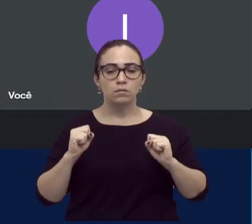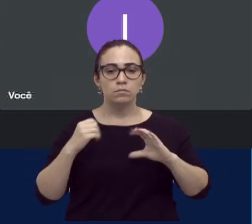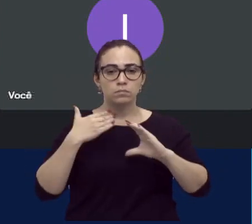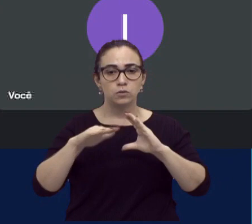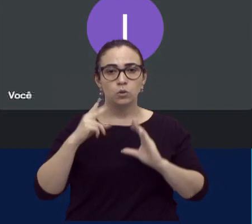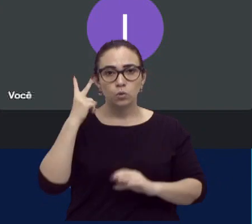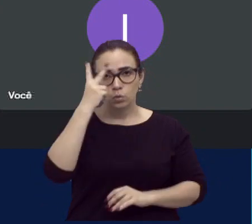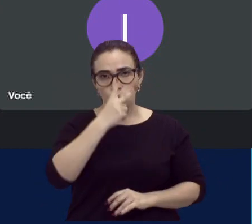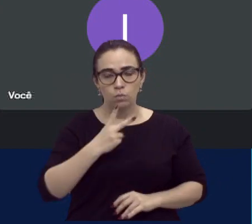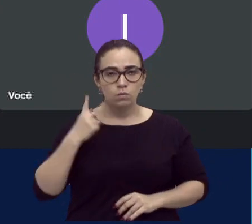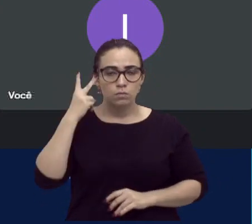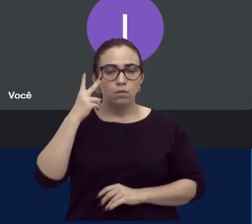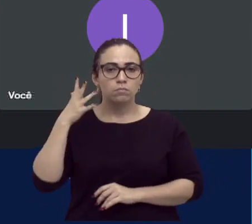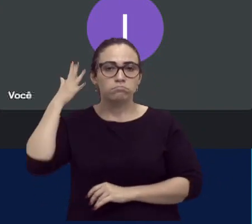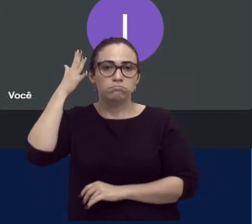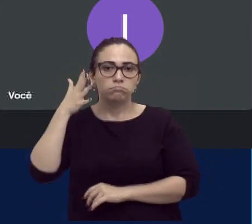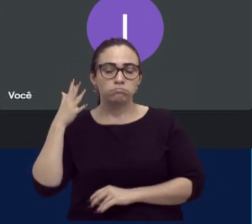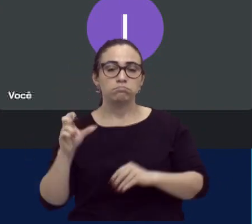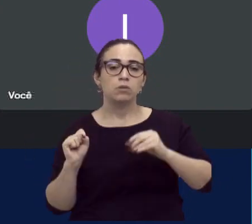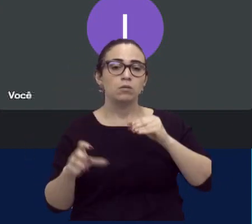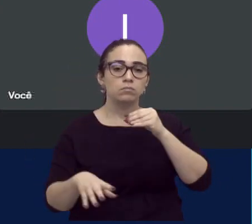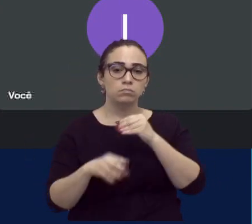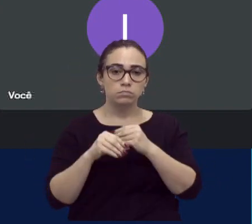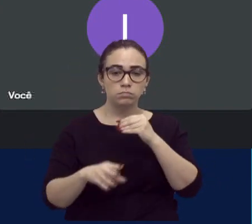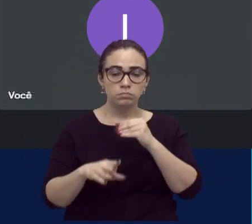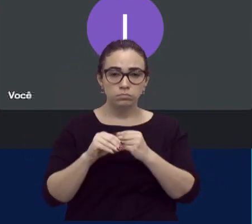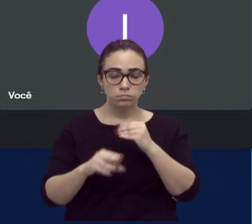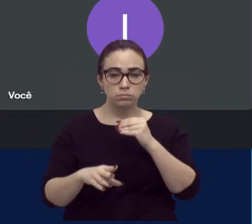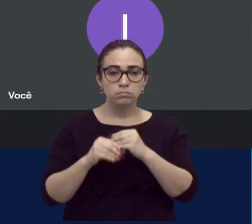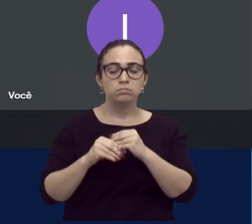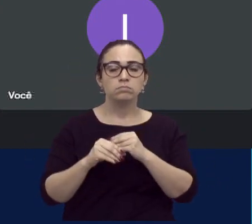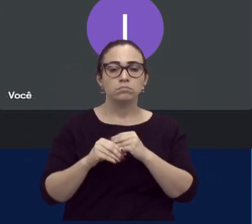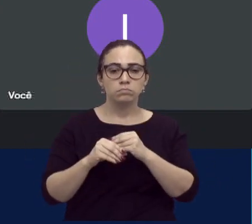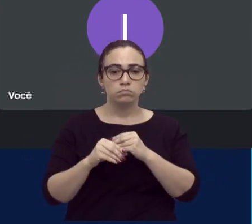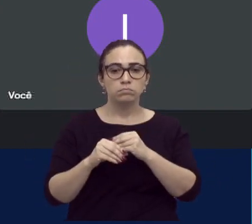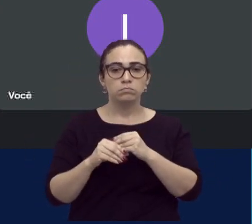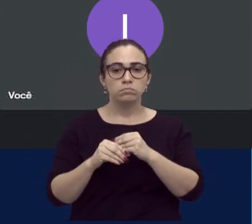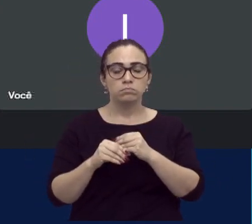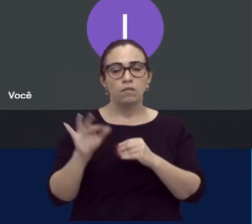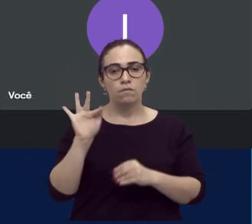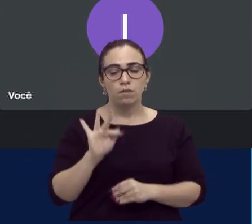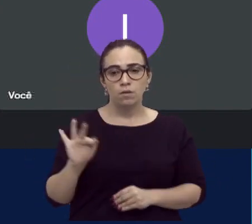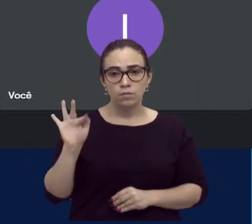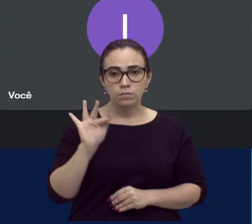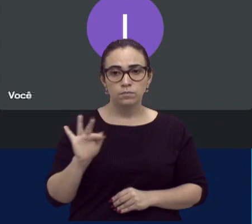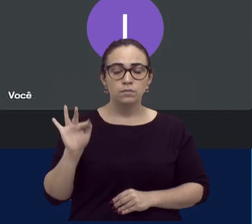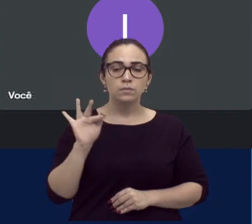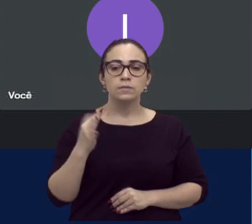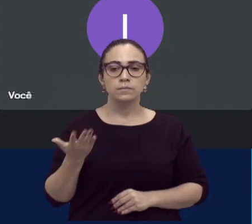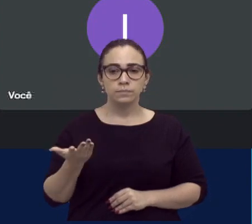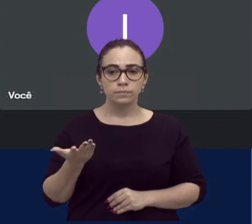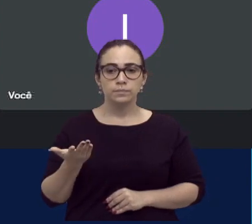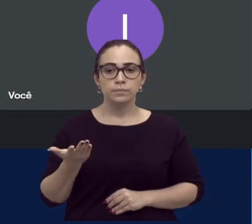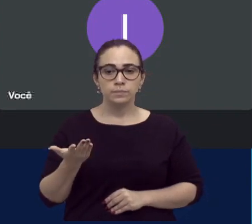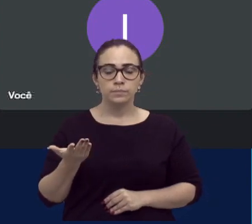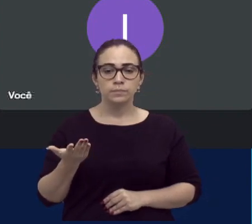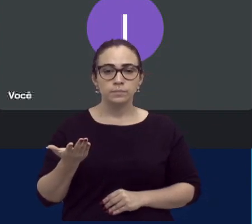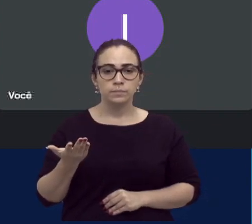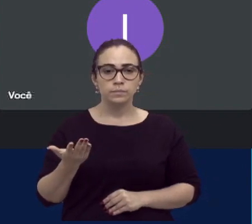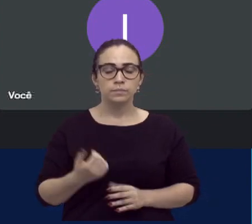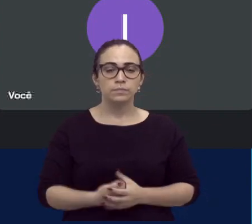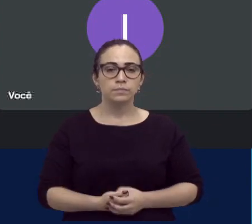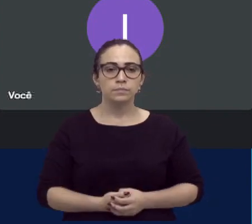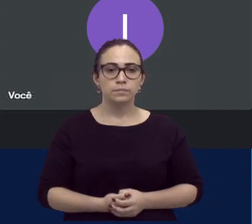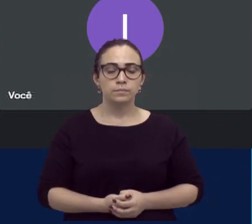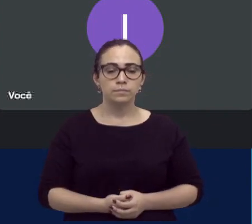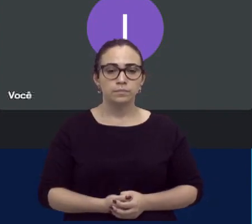horas aula. São créditos que podem contar, inclusive, do ponto de vista acadêmico, né? Créditos complementares,